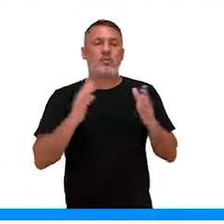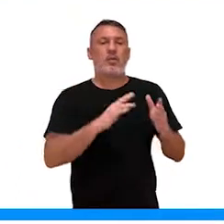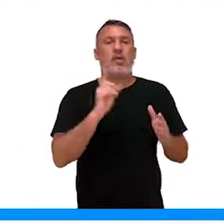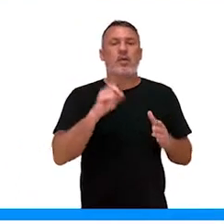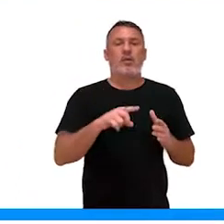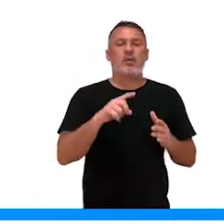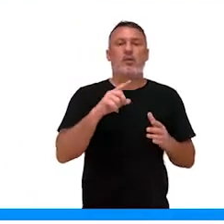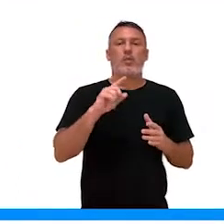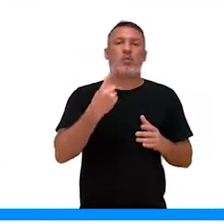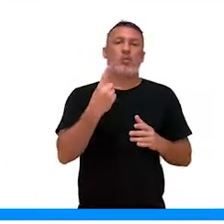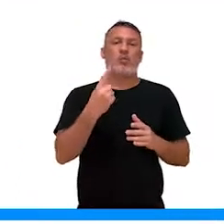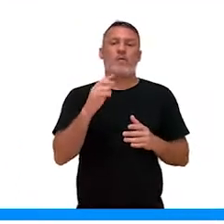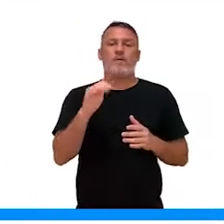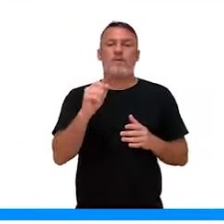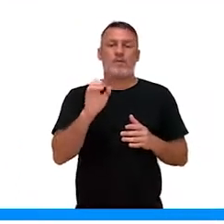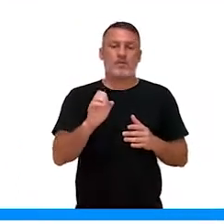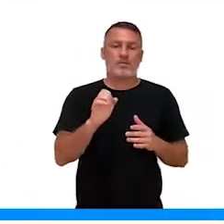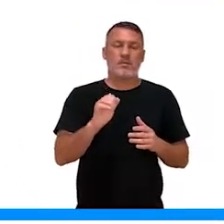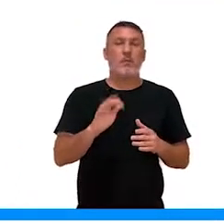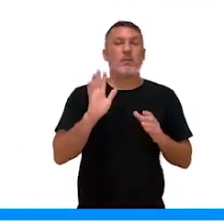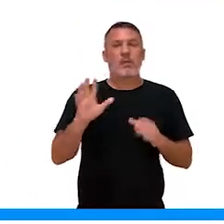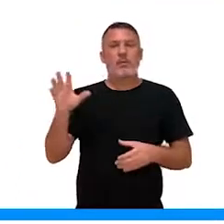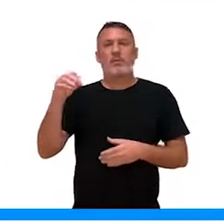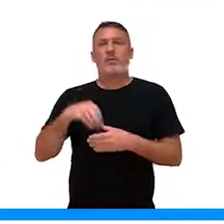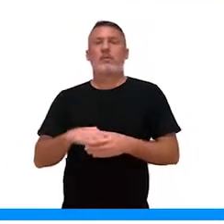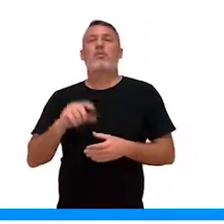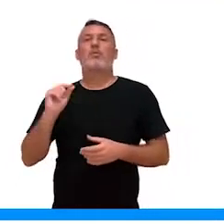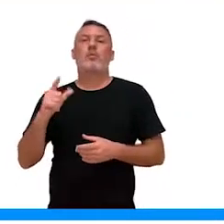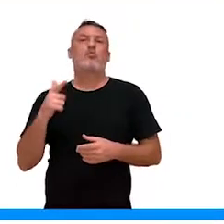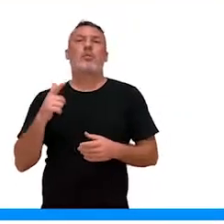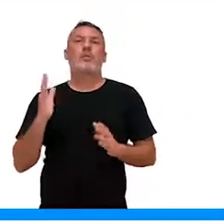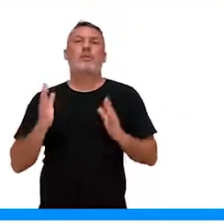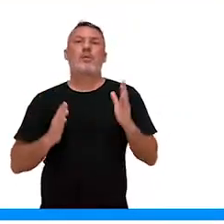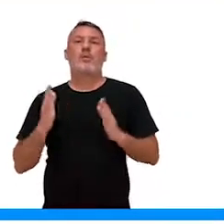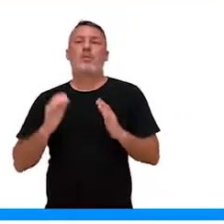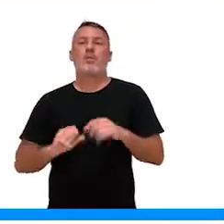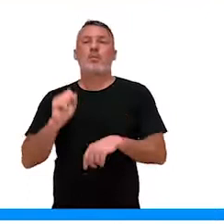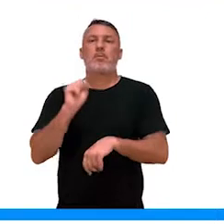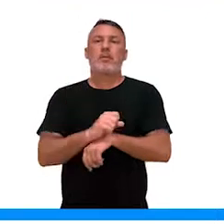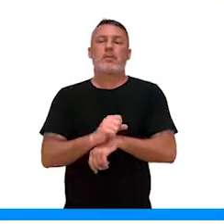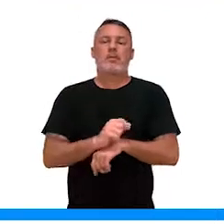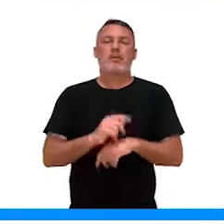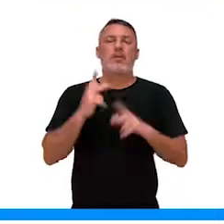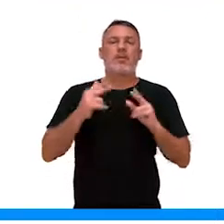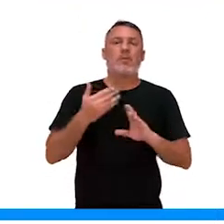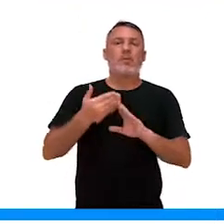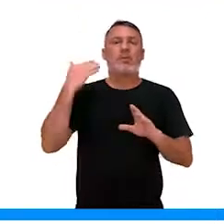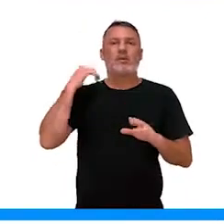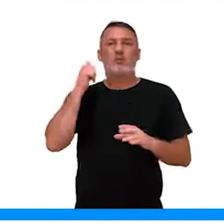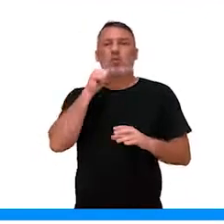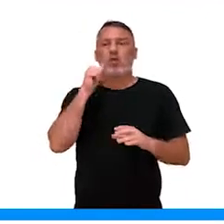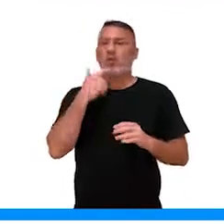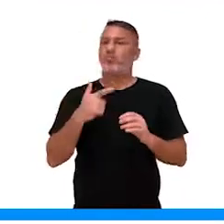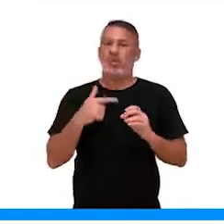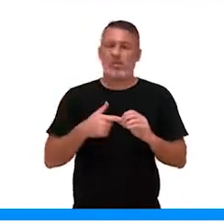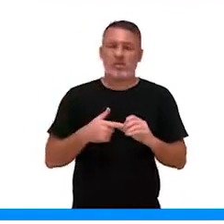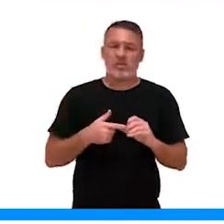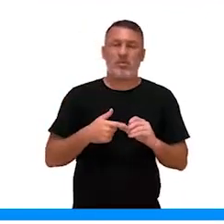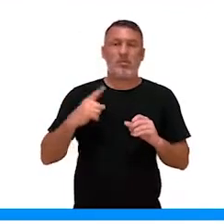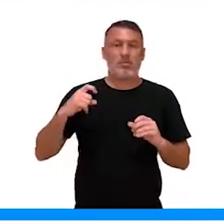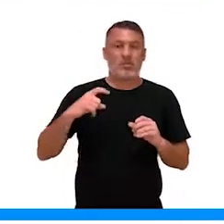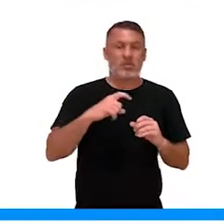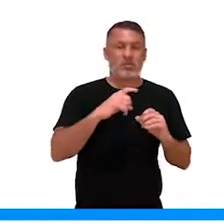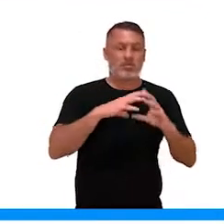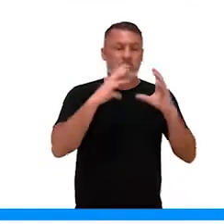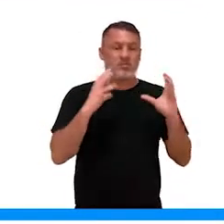sofrer a primeira fase da meiose, que é a meiose 1. Só que aqui a gente não tem aquele período de pausa igual tinha na